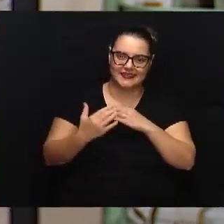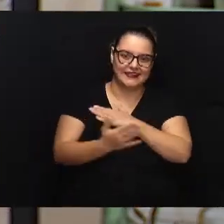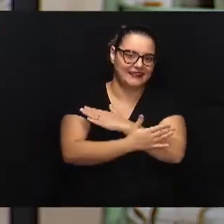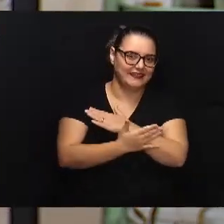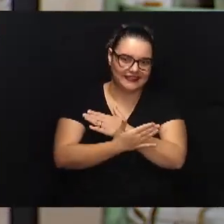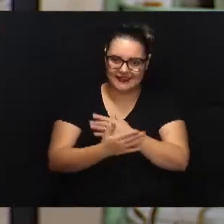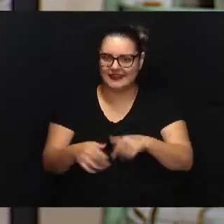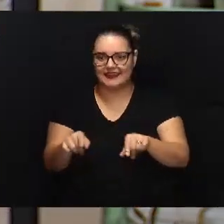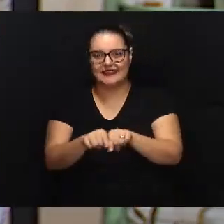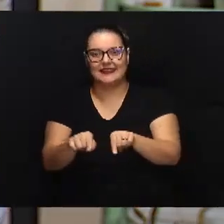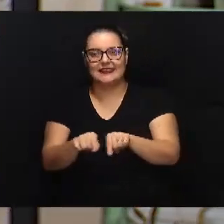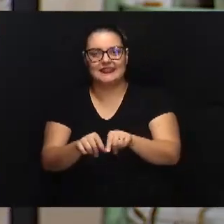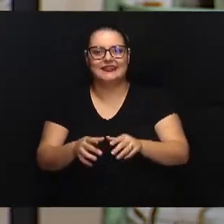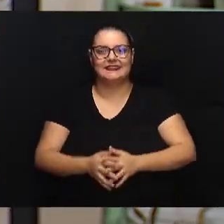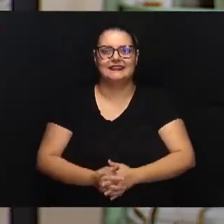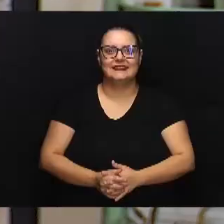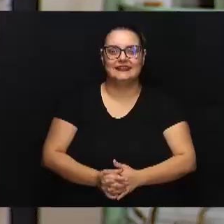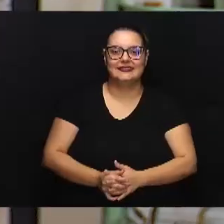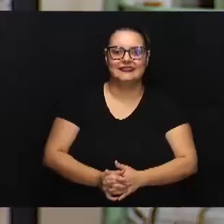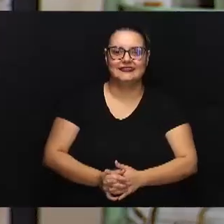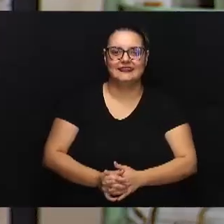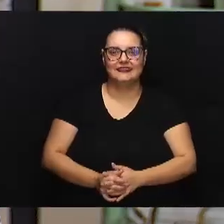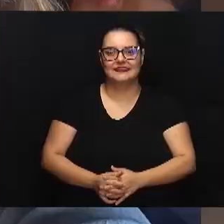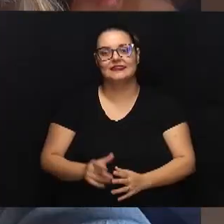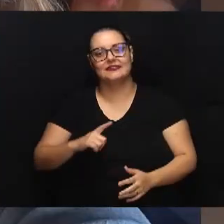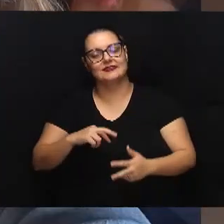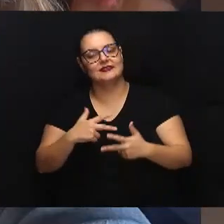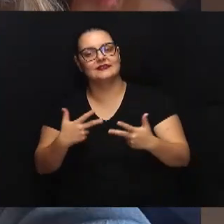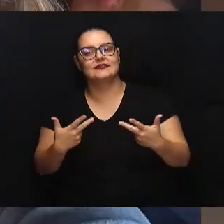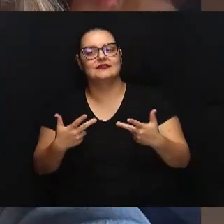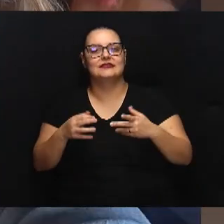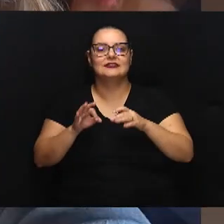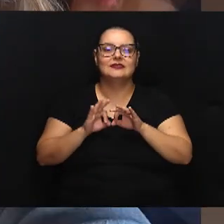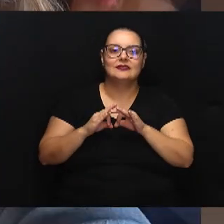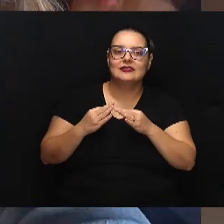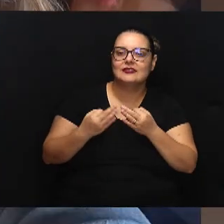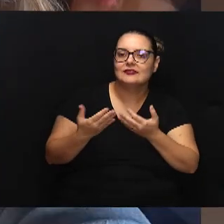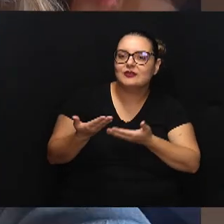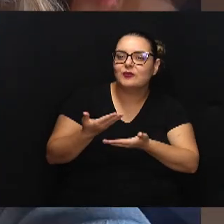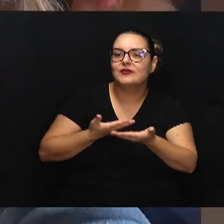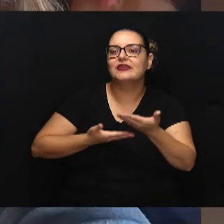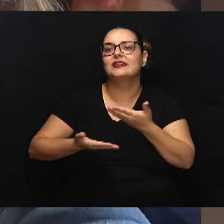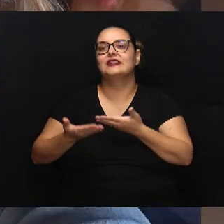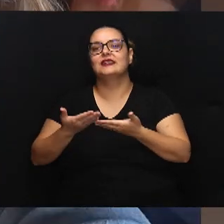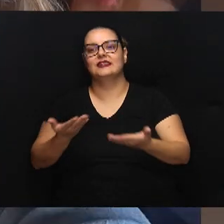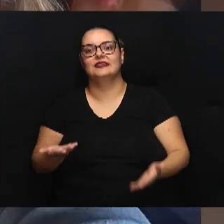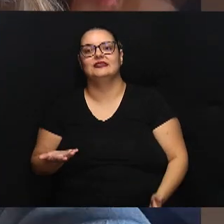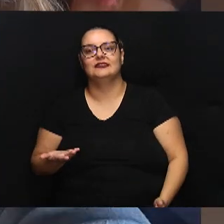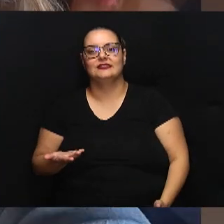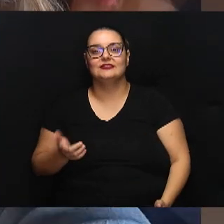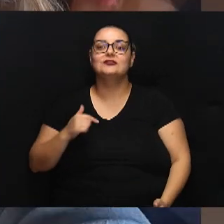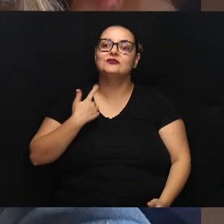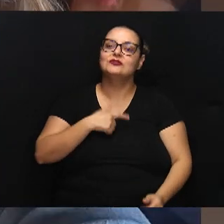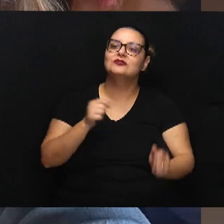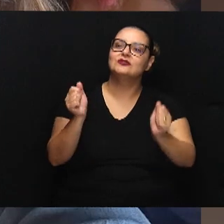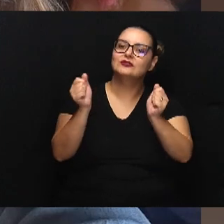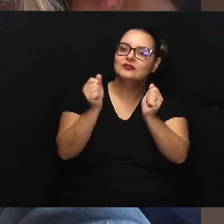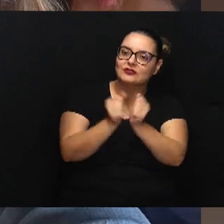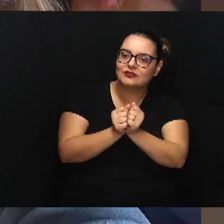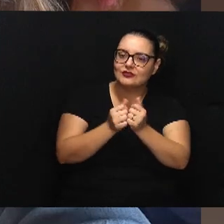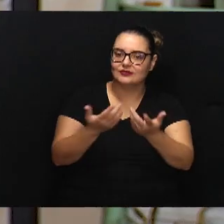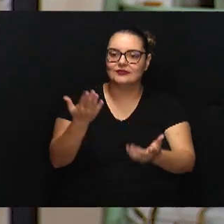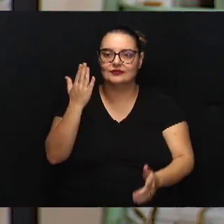também. Então, tem uma coisa muito familiar, uma coisa muito da gente estar junto, sabe? E são